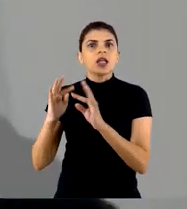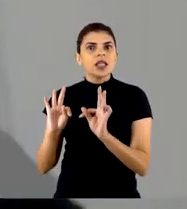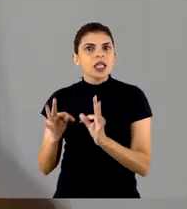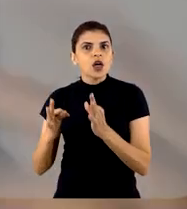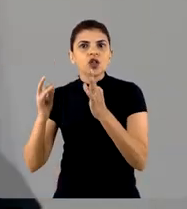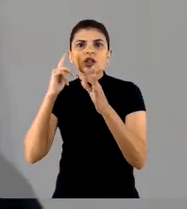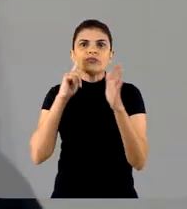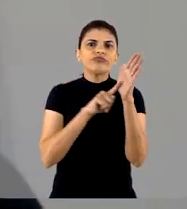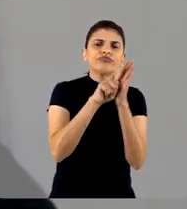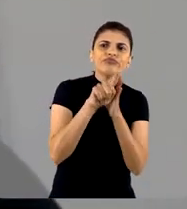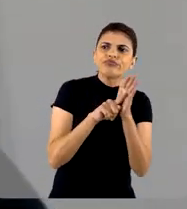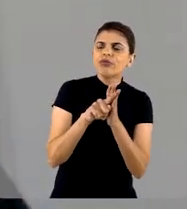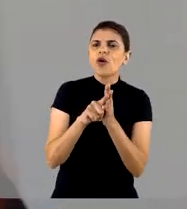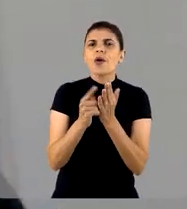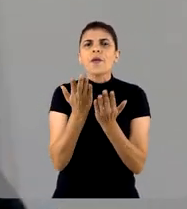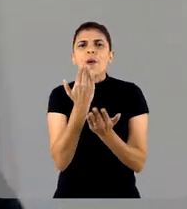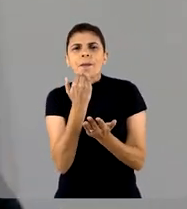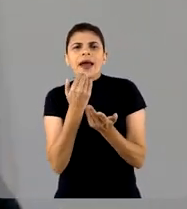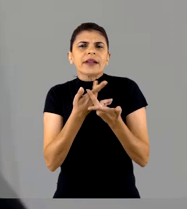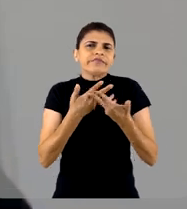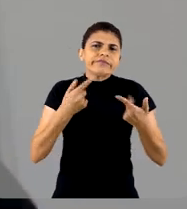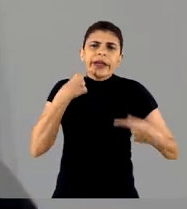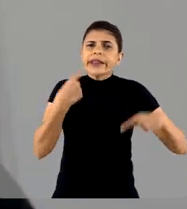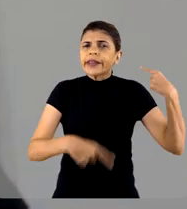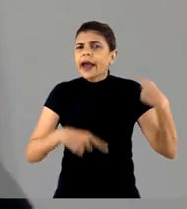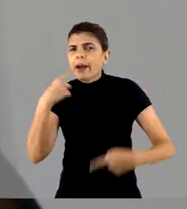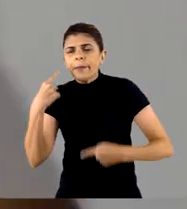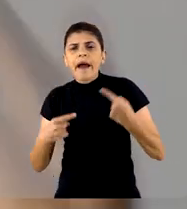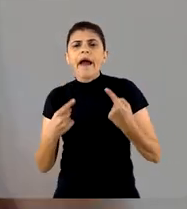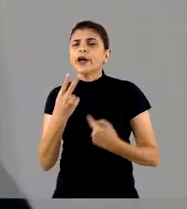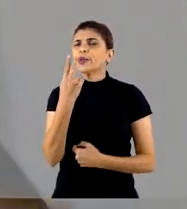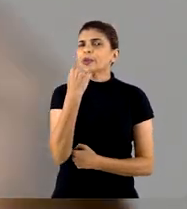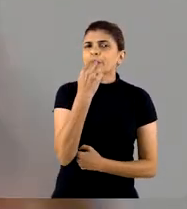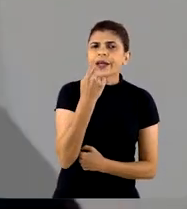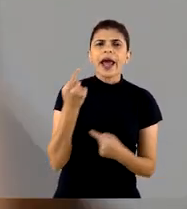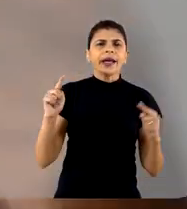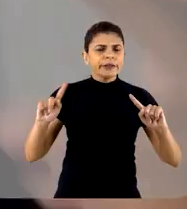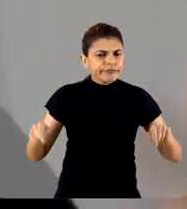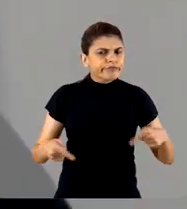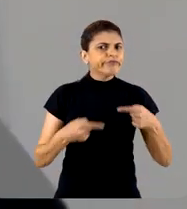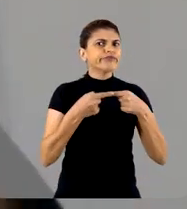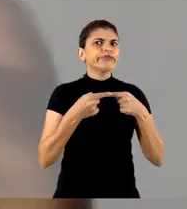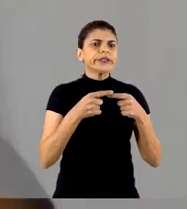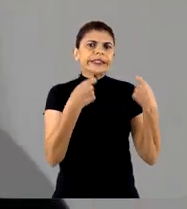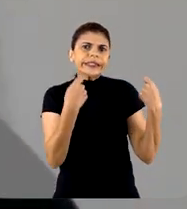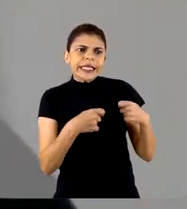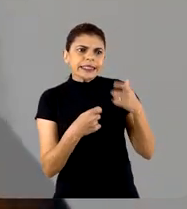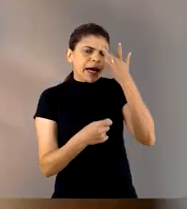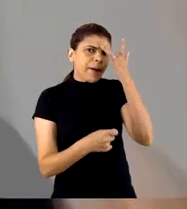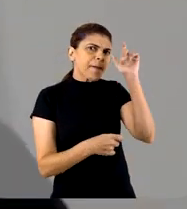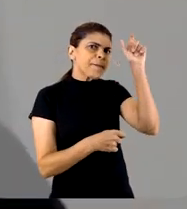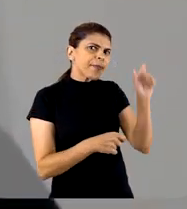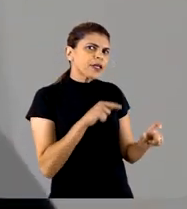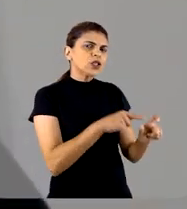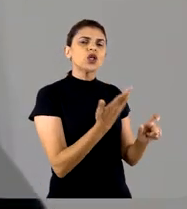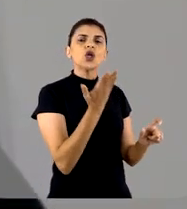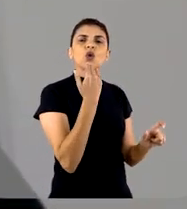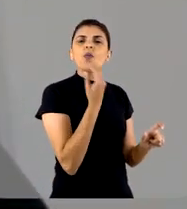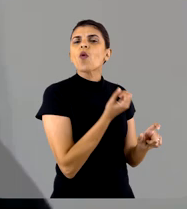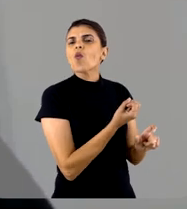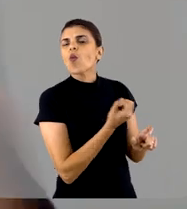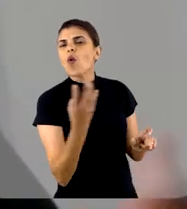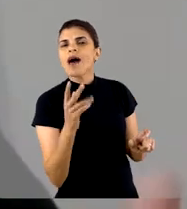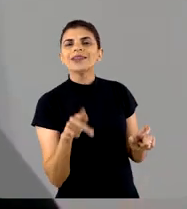medições sobre calorias, os debates envolvendo quanto de caloria, quais nutrientes são necessários para uma